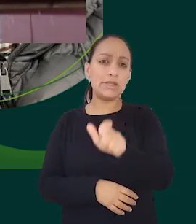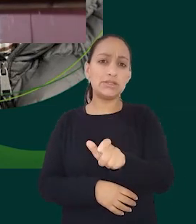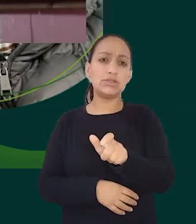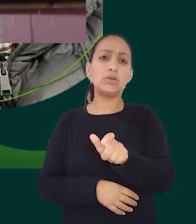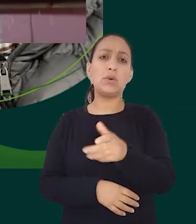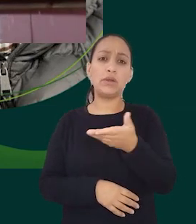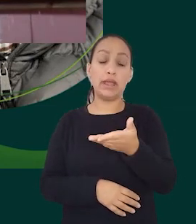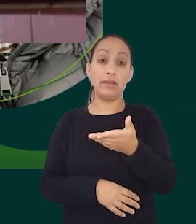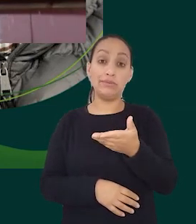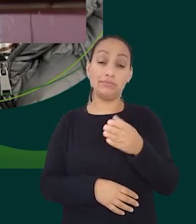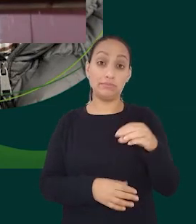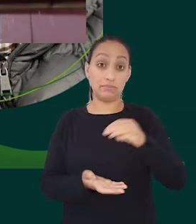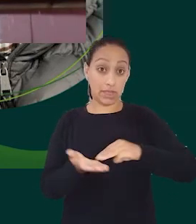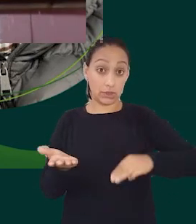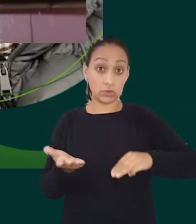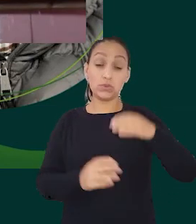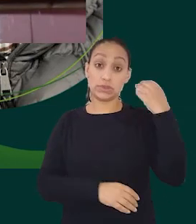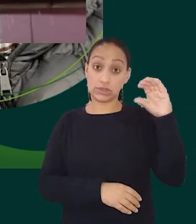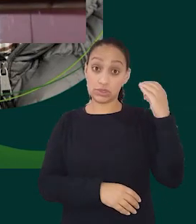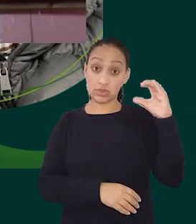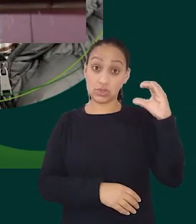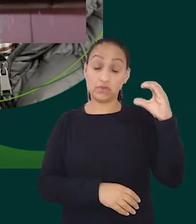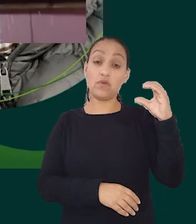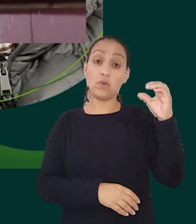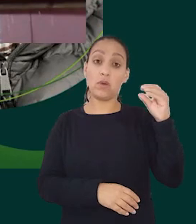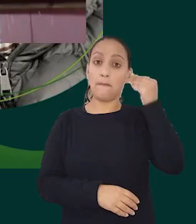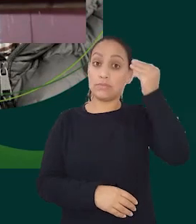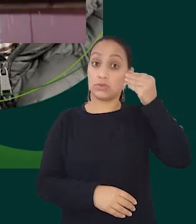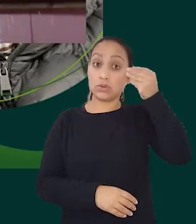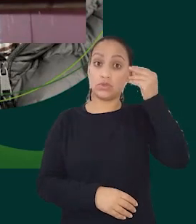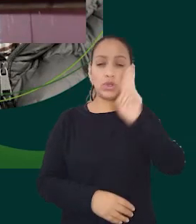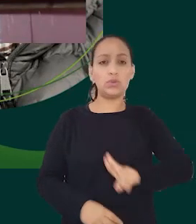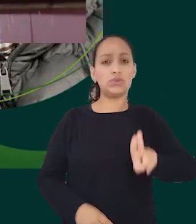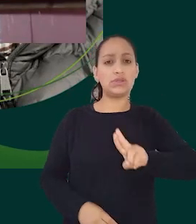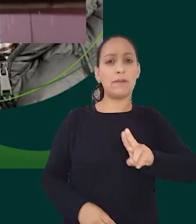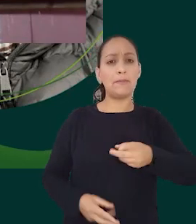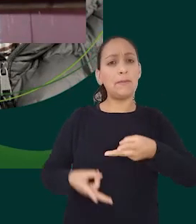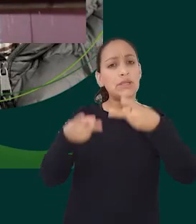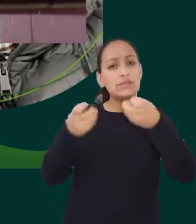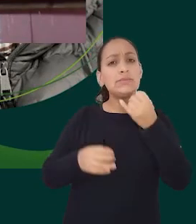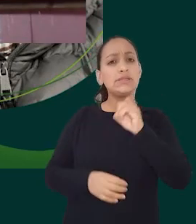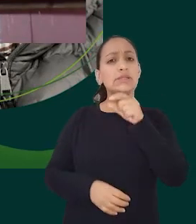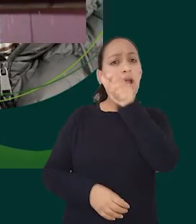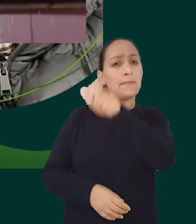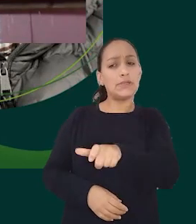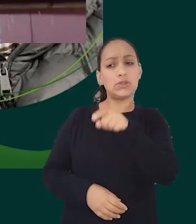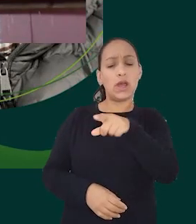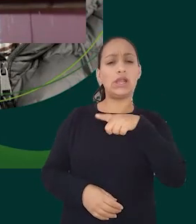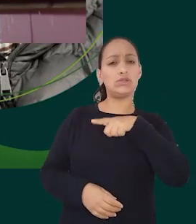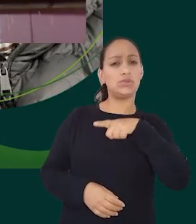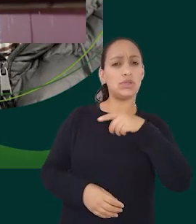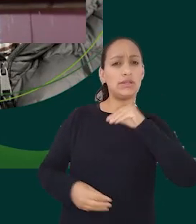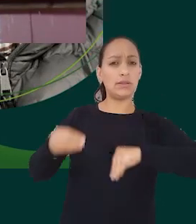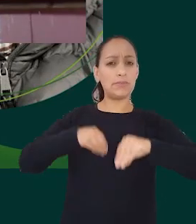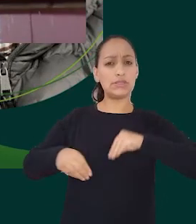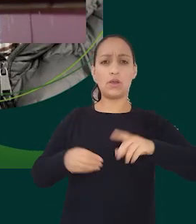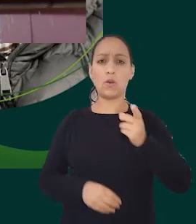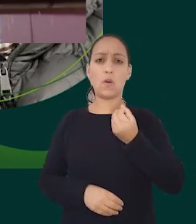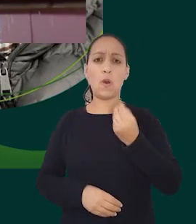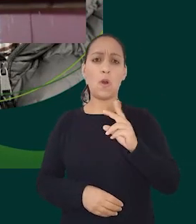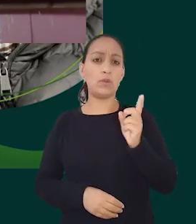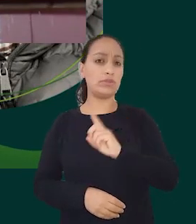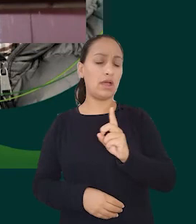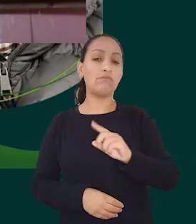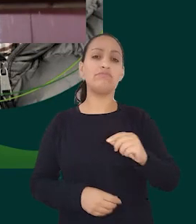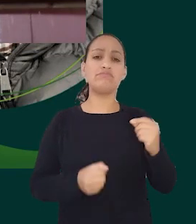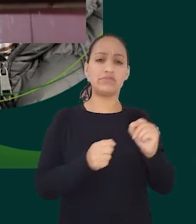método científico, né, que os psicólogos utilizam, se a pessoa tinha depressão ou não. A gente fez um acordo com essa empresa,